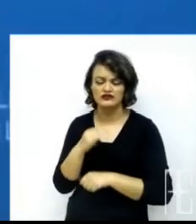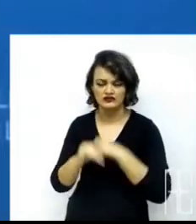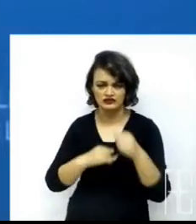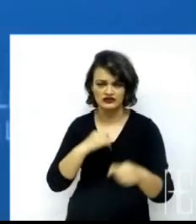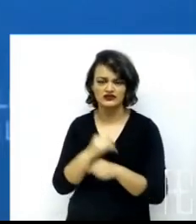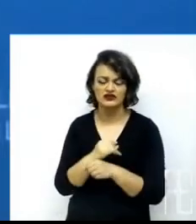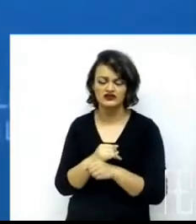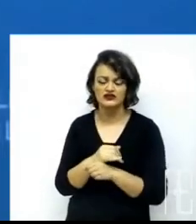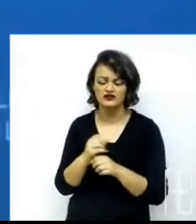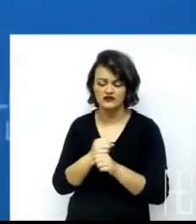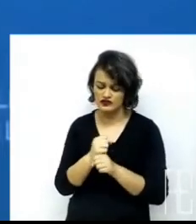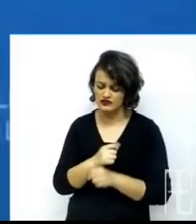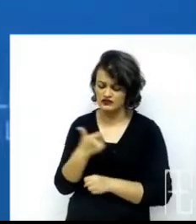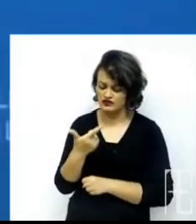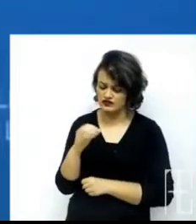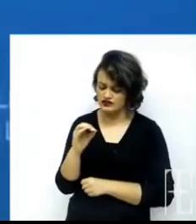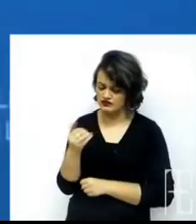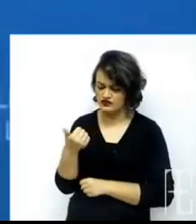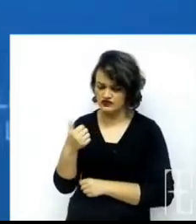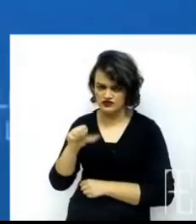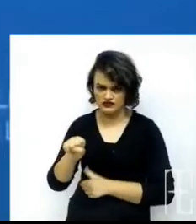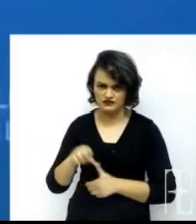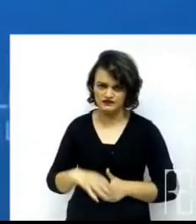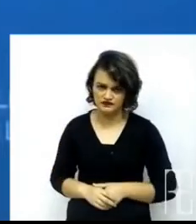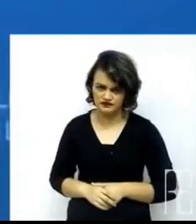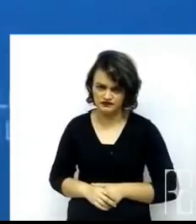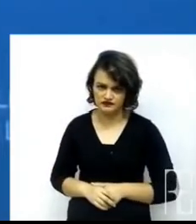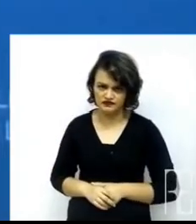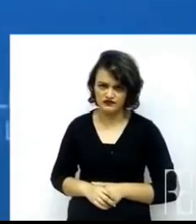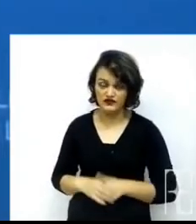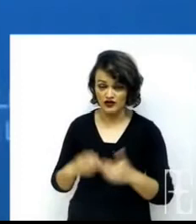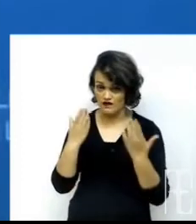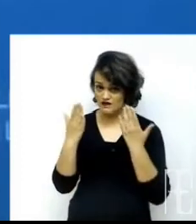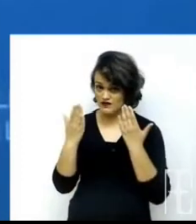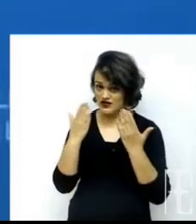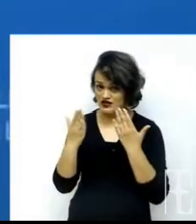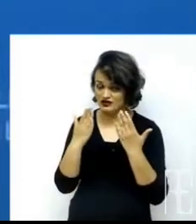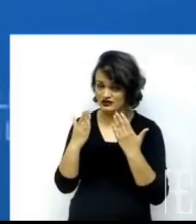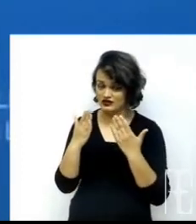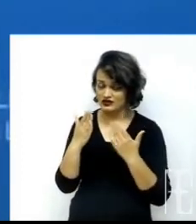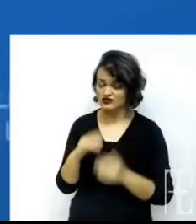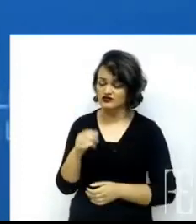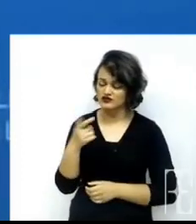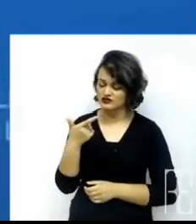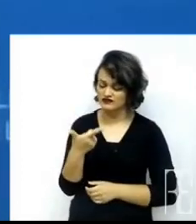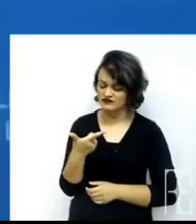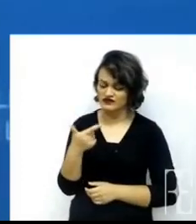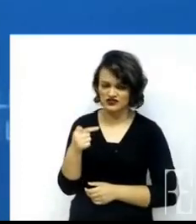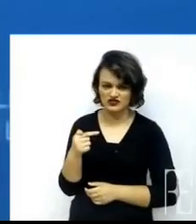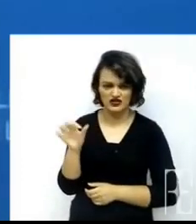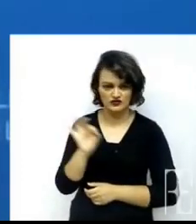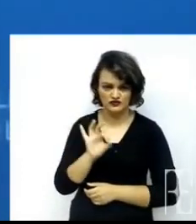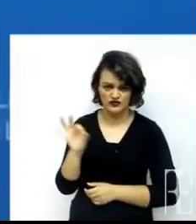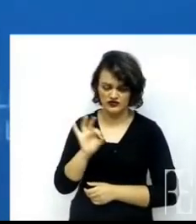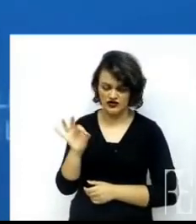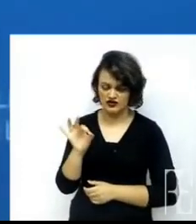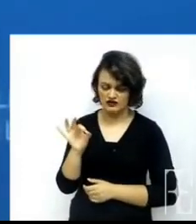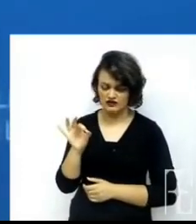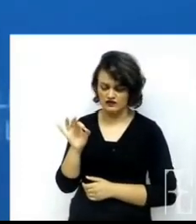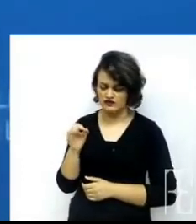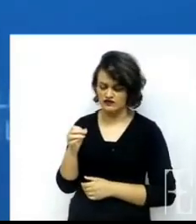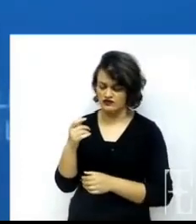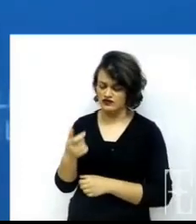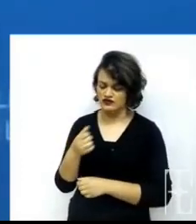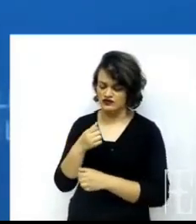em 2018, em comparação com apenas 27% em